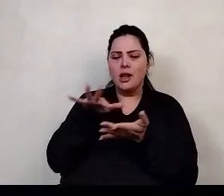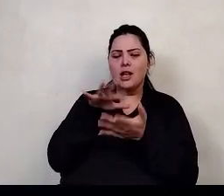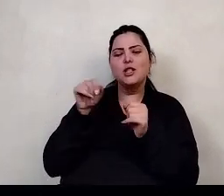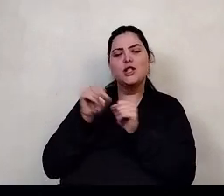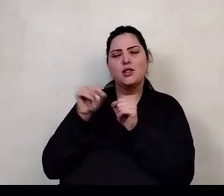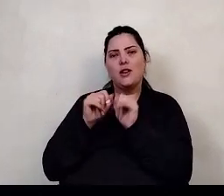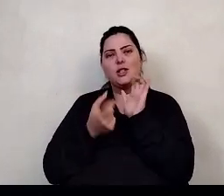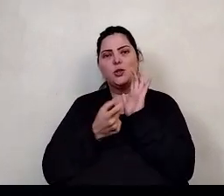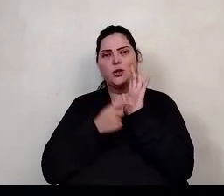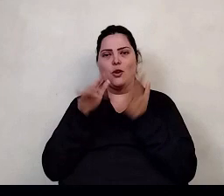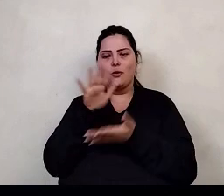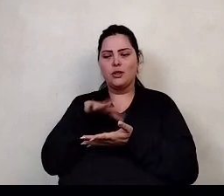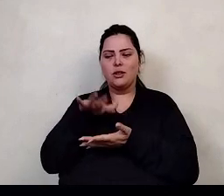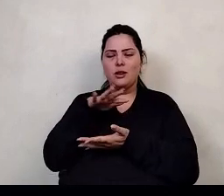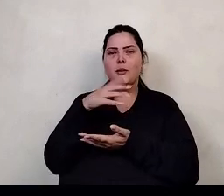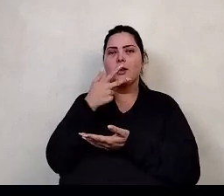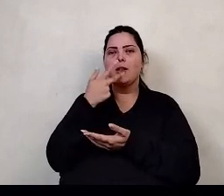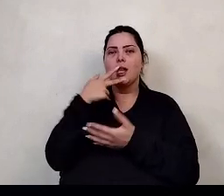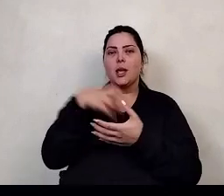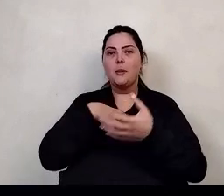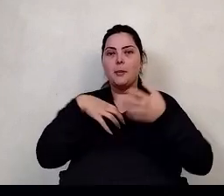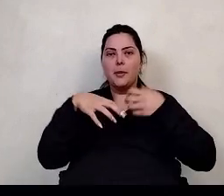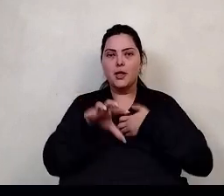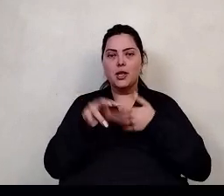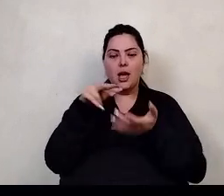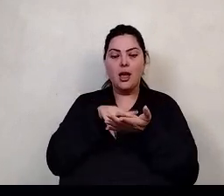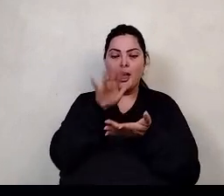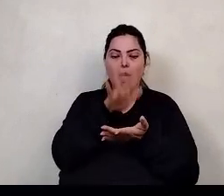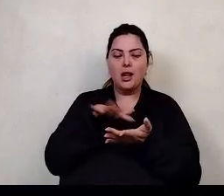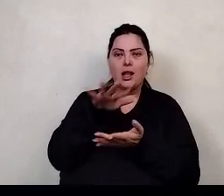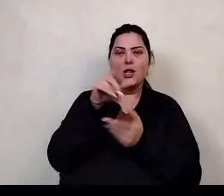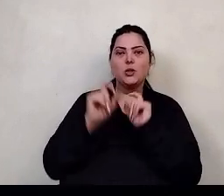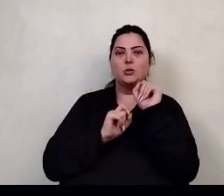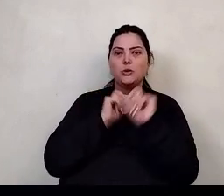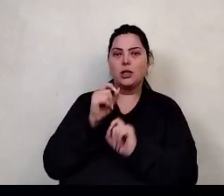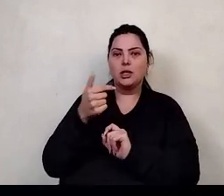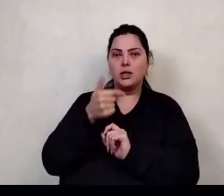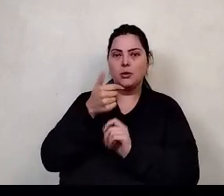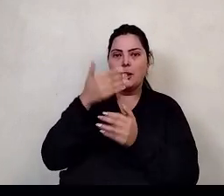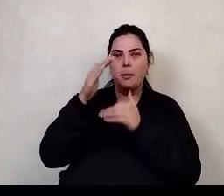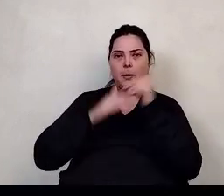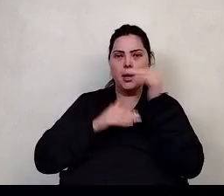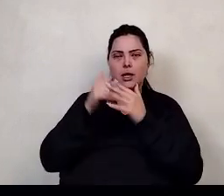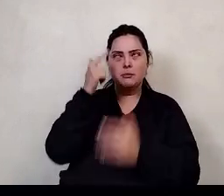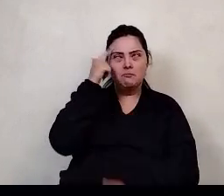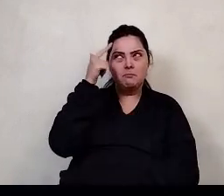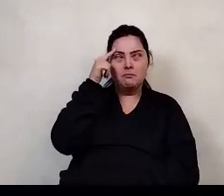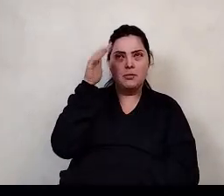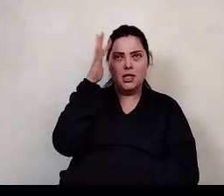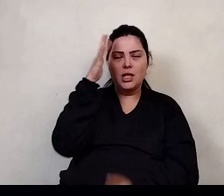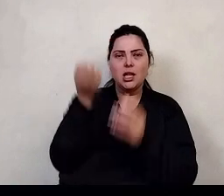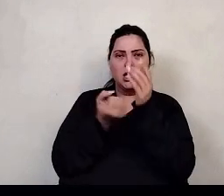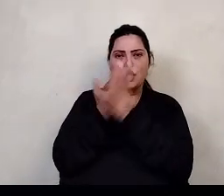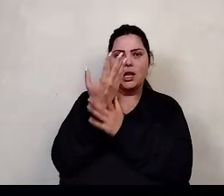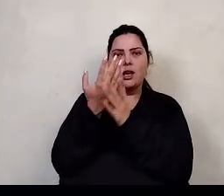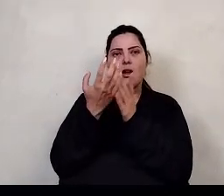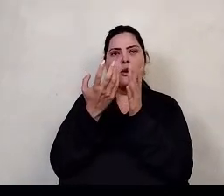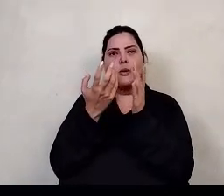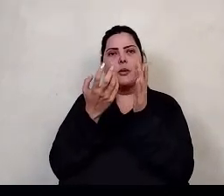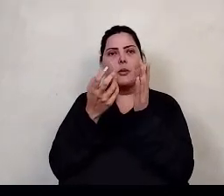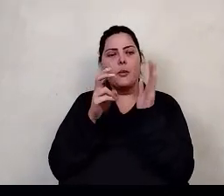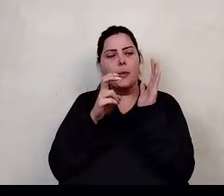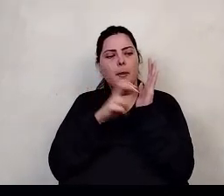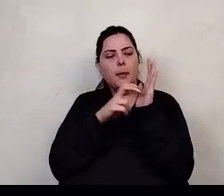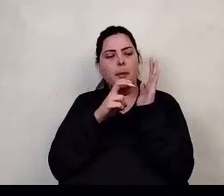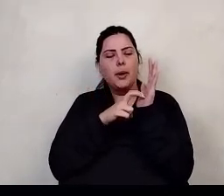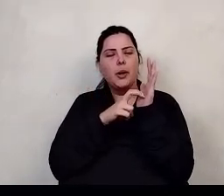tentar trazer a empatia um pouquinho mais para perto, então, do software, vamos um segundo exercício. Pensa que você vai criar uma conta no banco digital. E aí essa conta no